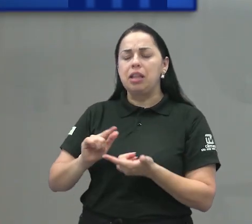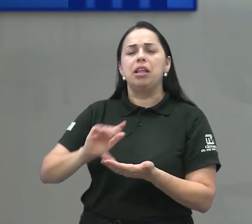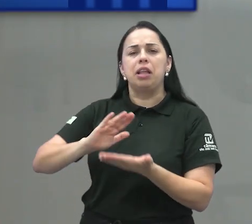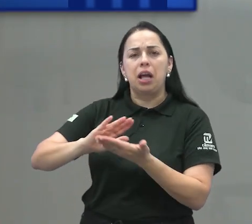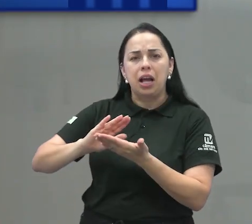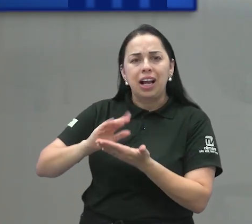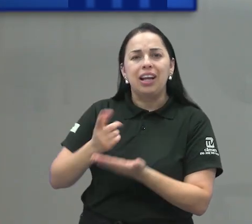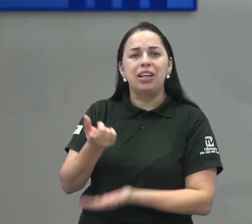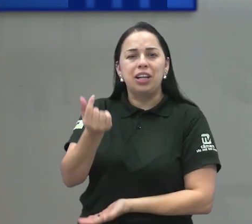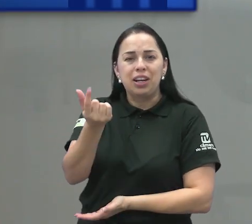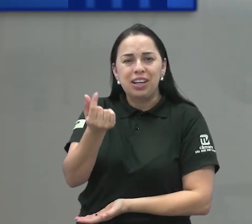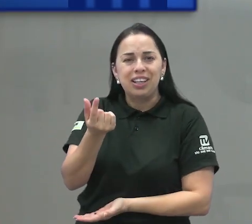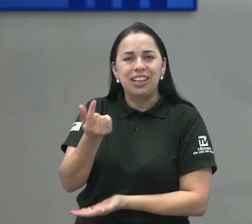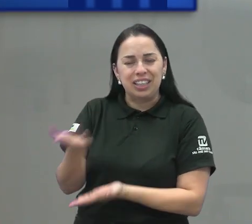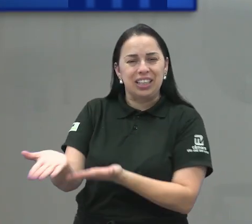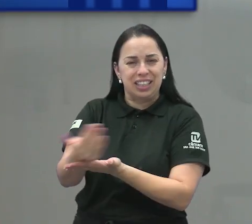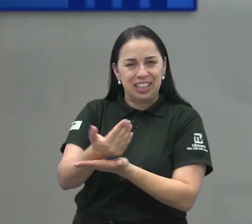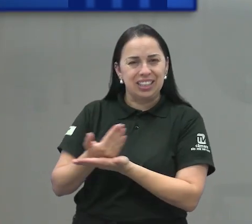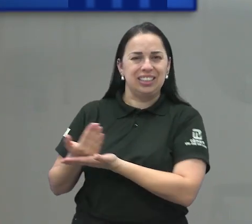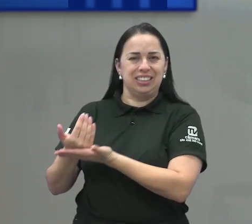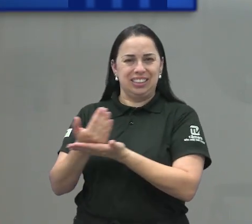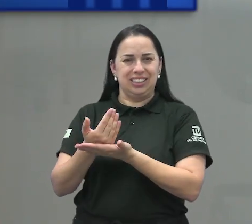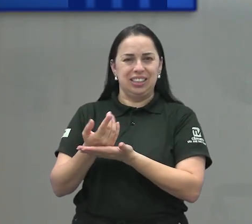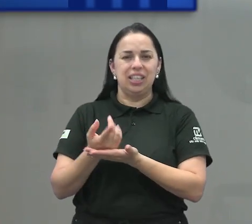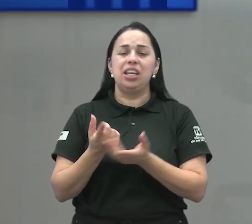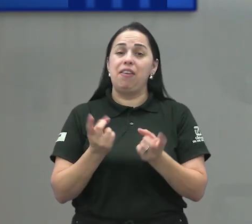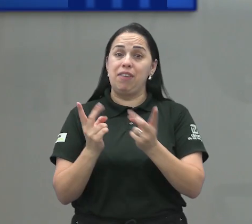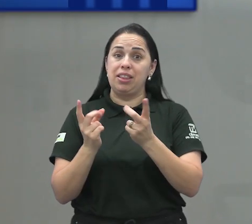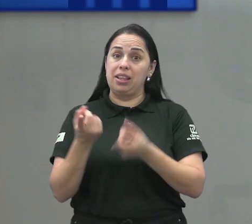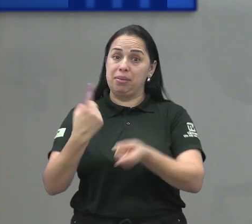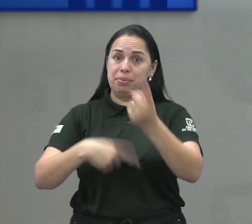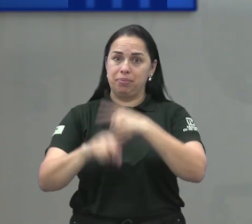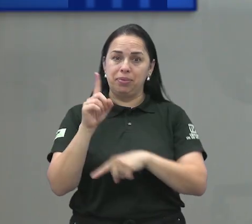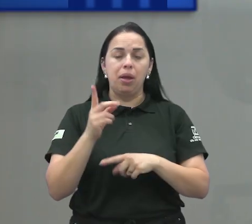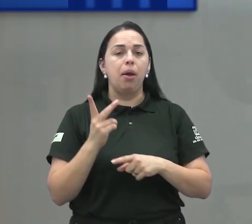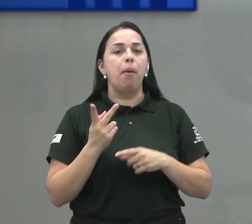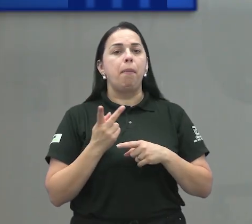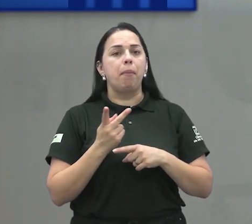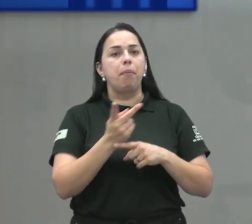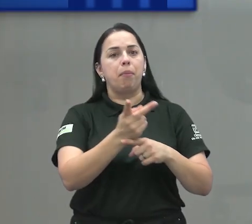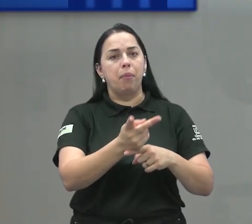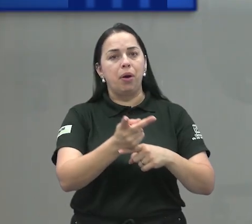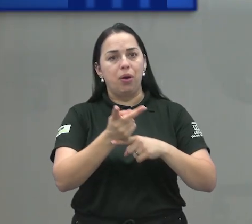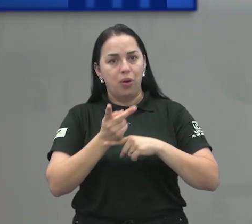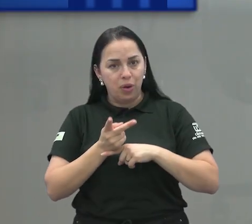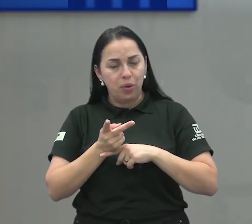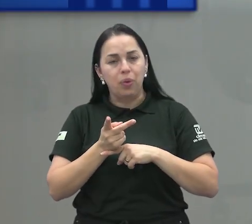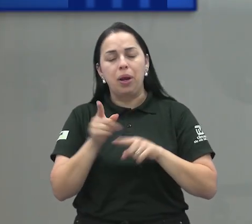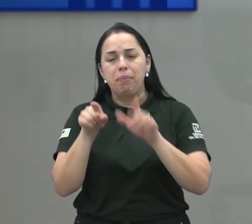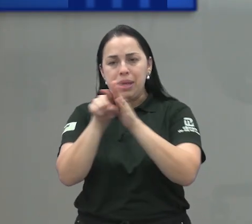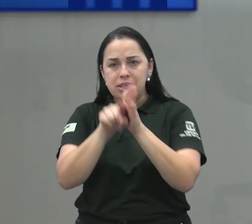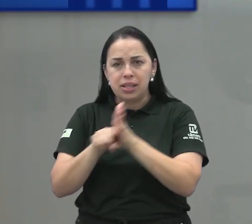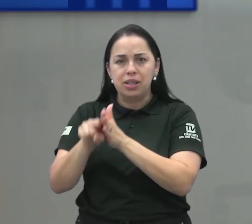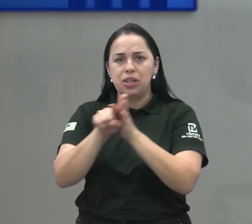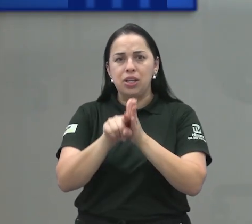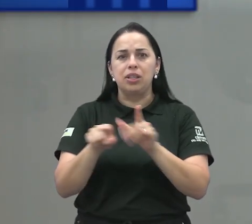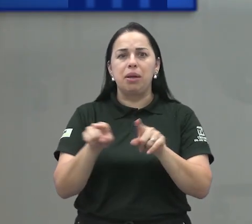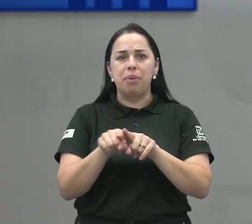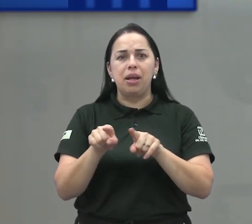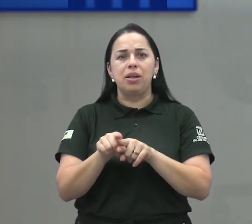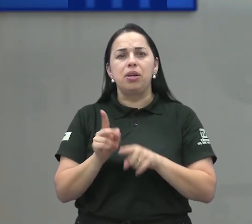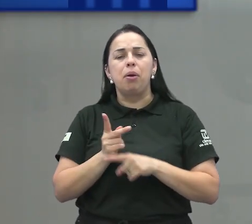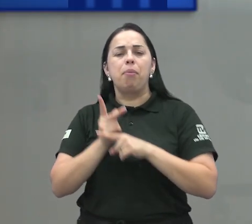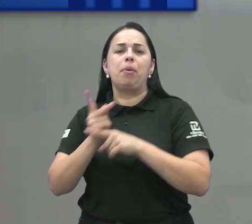receita, faturamento e, consequentemente, aumento de vendas. Procure mais sobre Design Thinking, procure o escritório